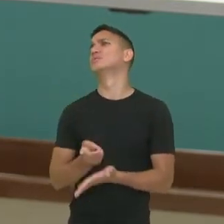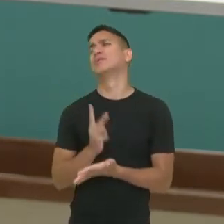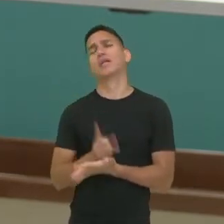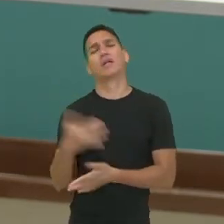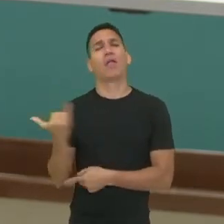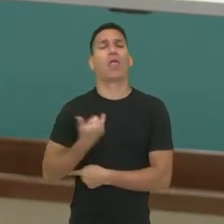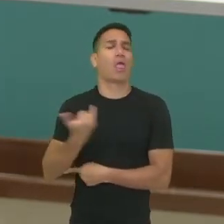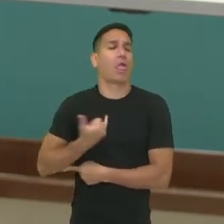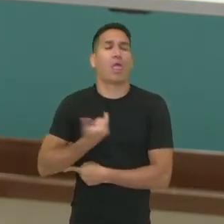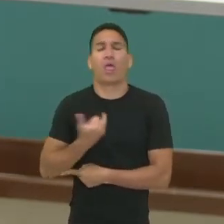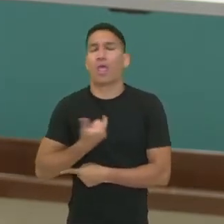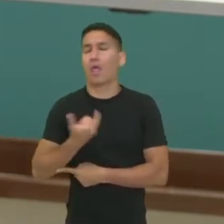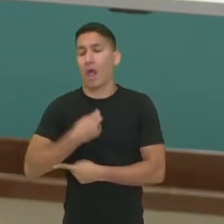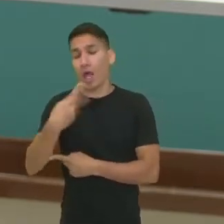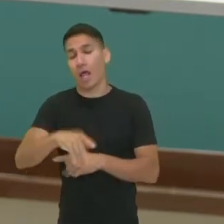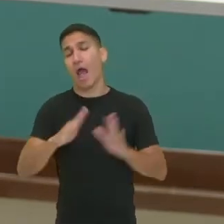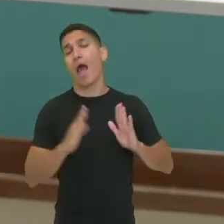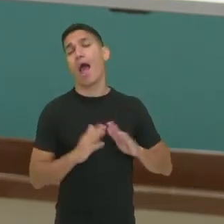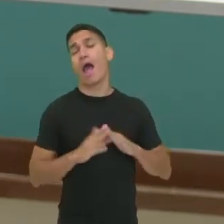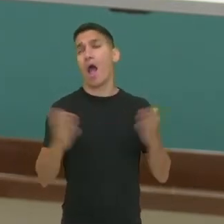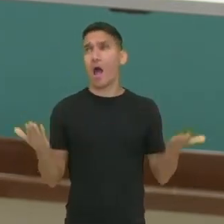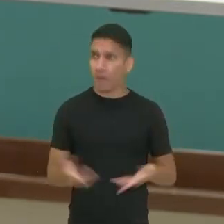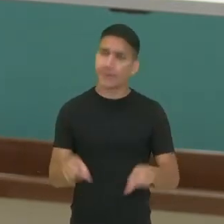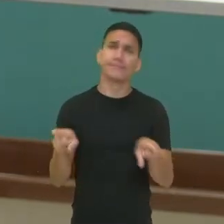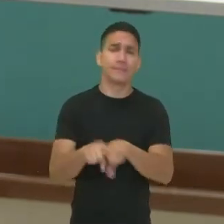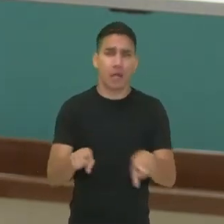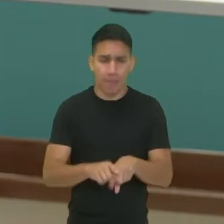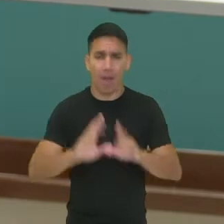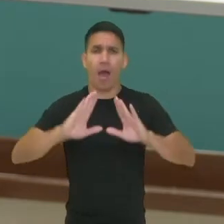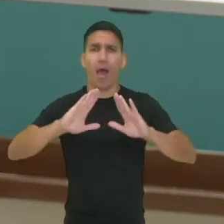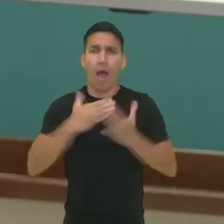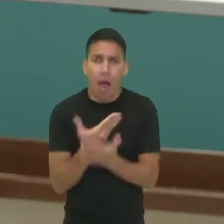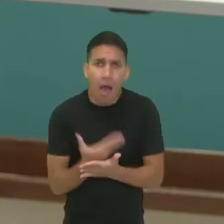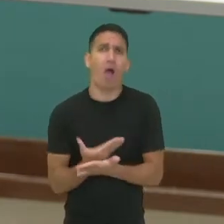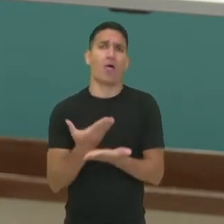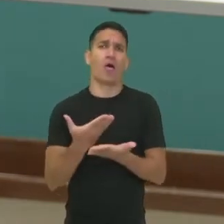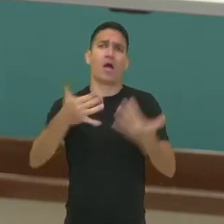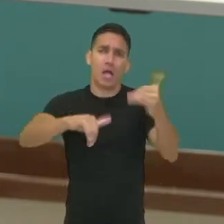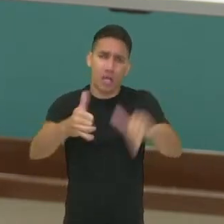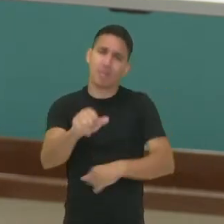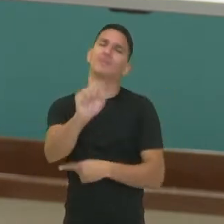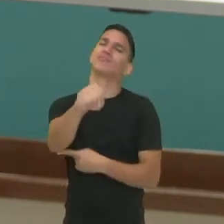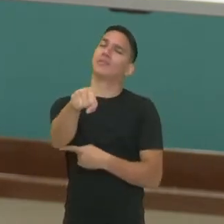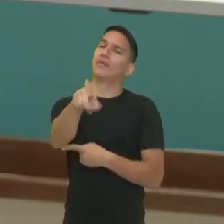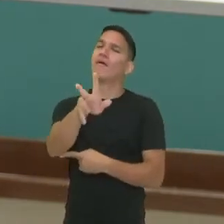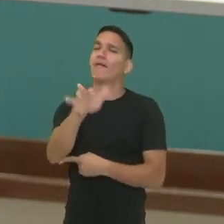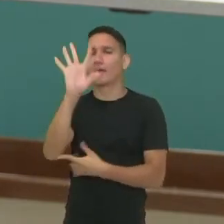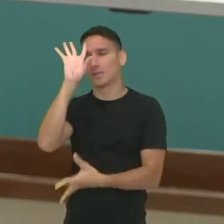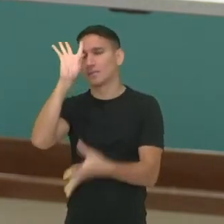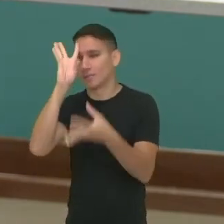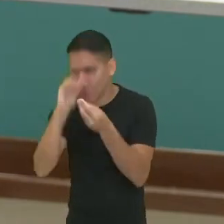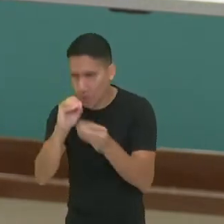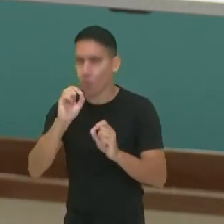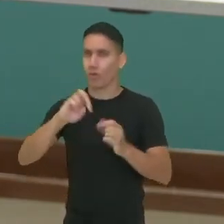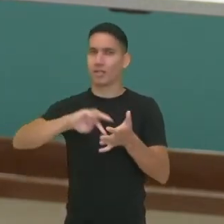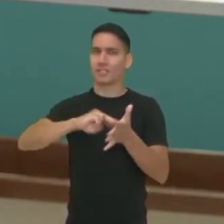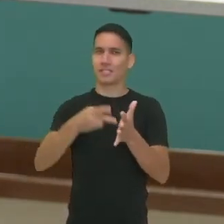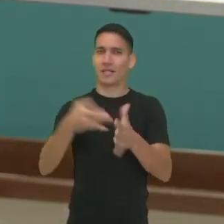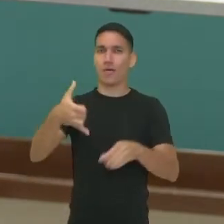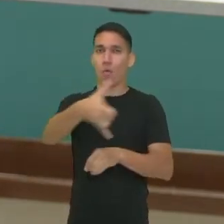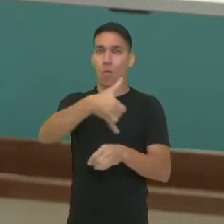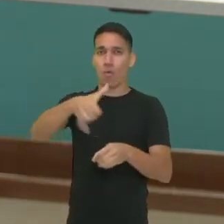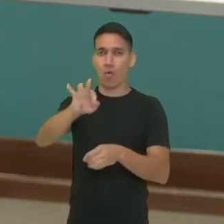tempo todo aqui em casa e agora nas aulas de Química. Sim, você vai entender o que é uma gordura trans